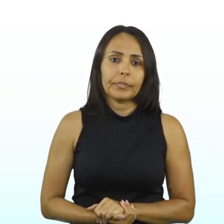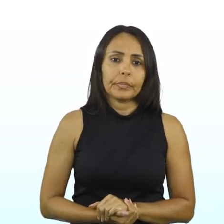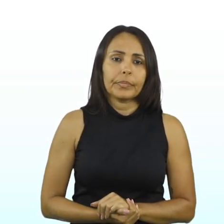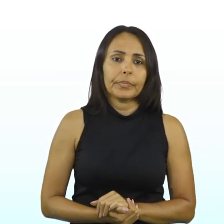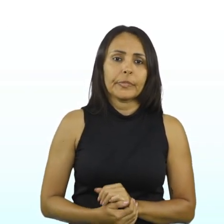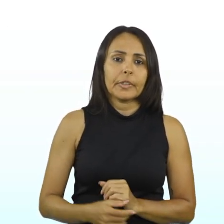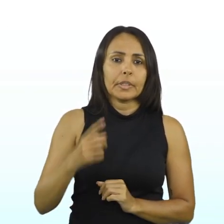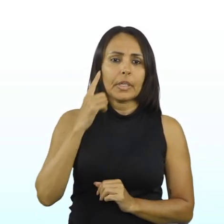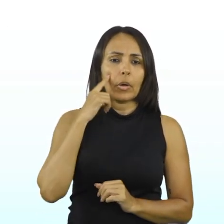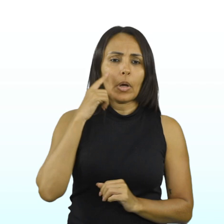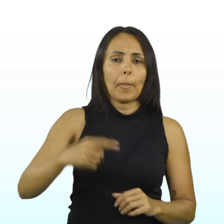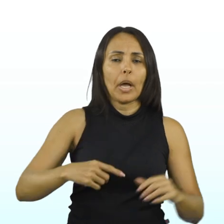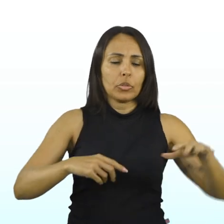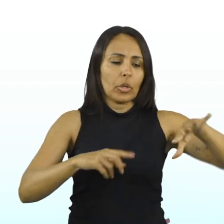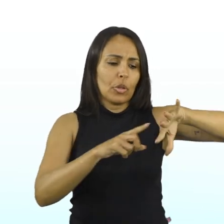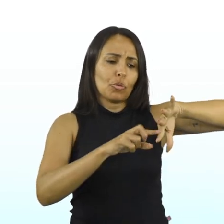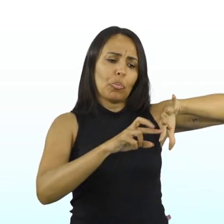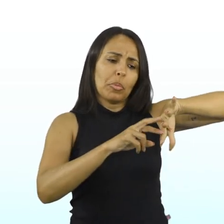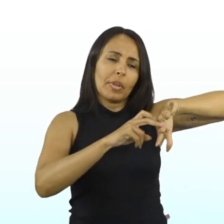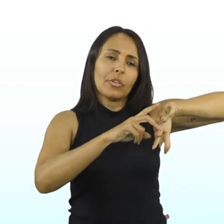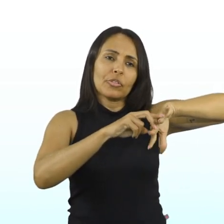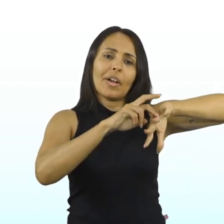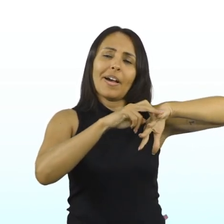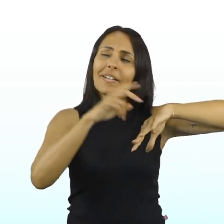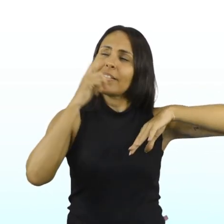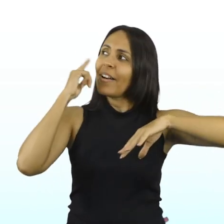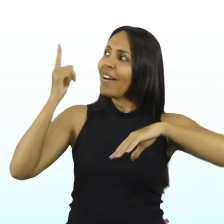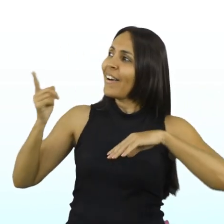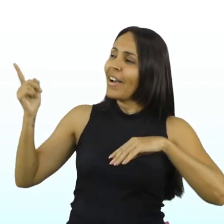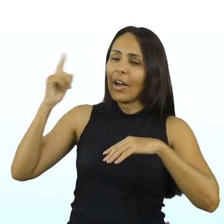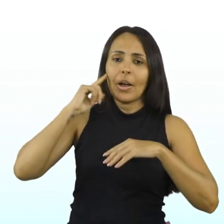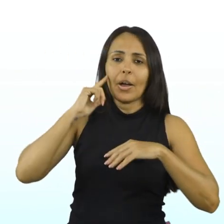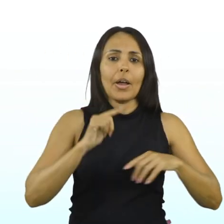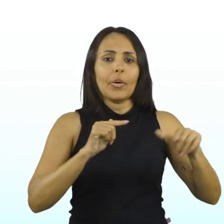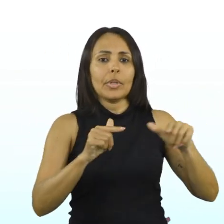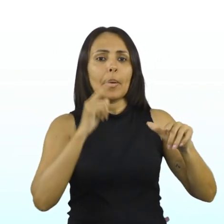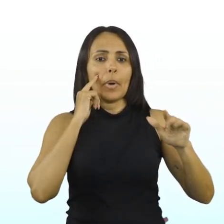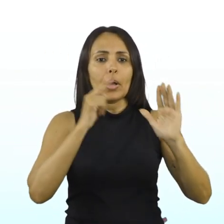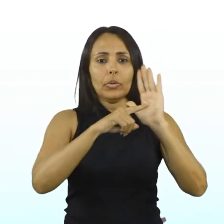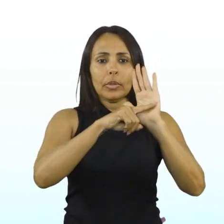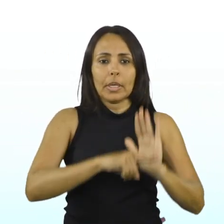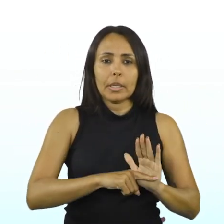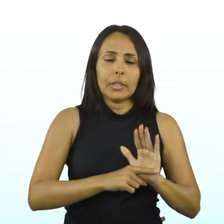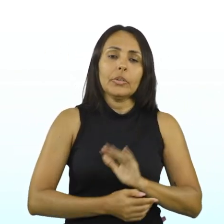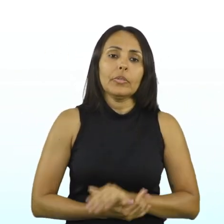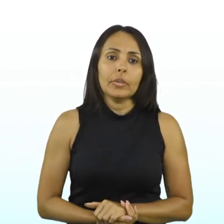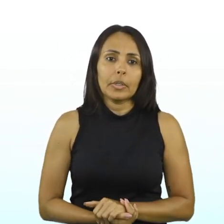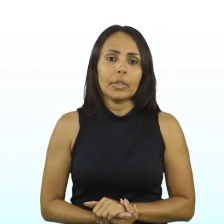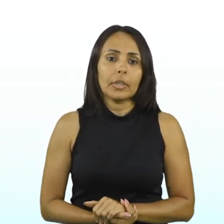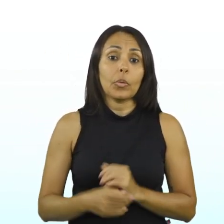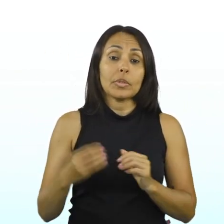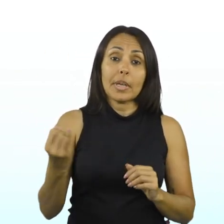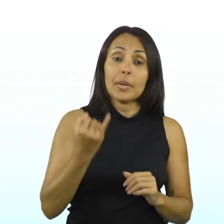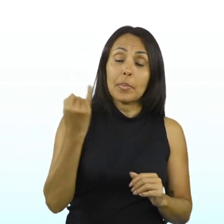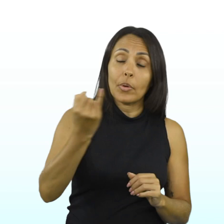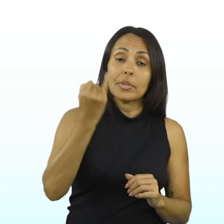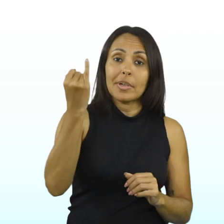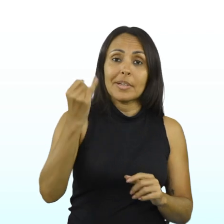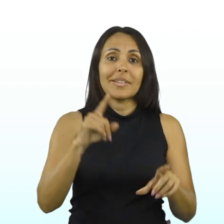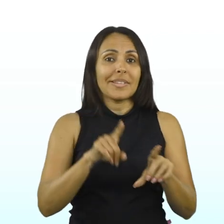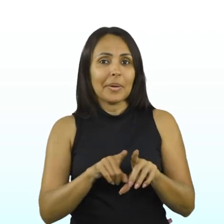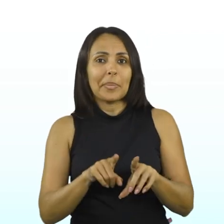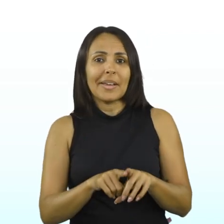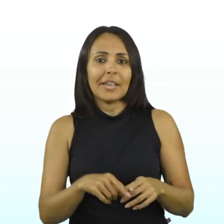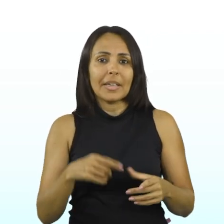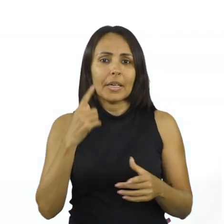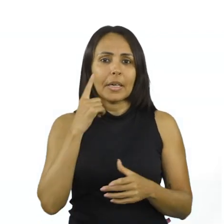aí o rapaz subindo a escada, tendo todo aquele trabalho, e esse trabalho é um trabalho negativo do peso. Uma coisa que é importante, que isso